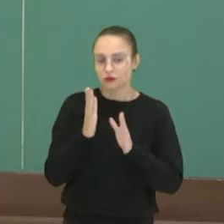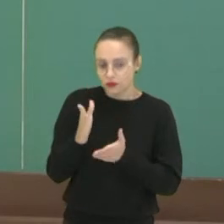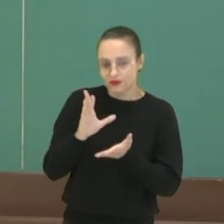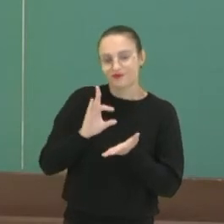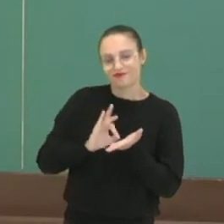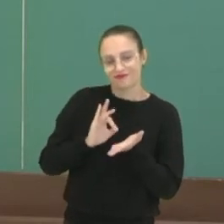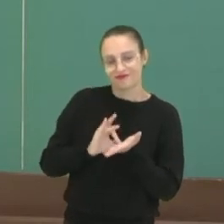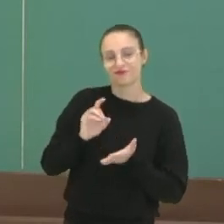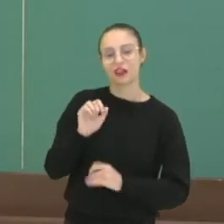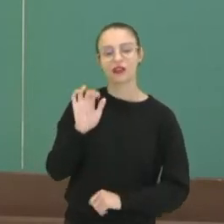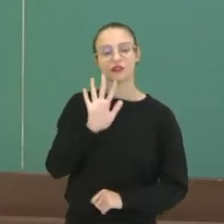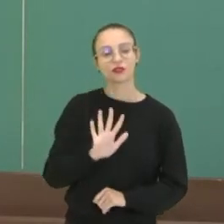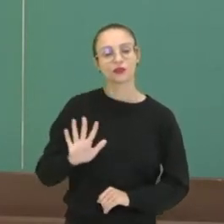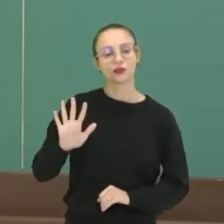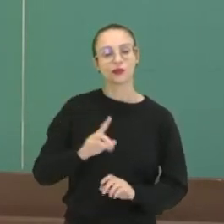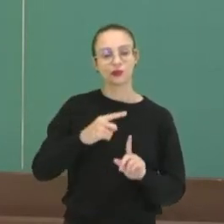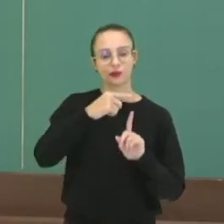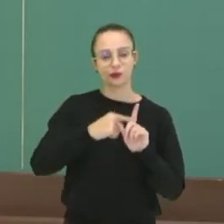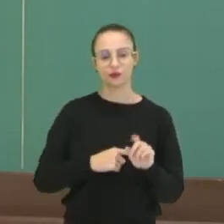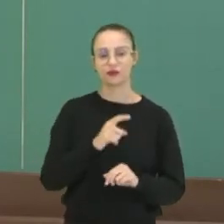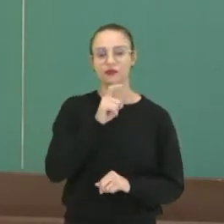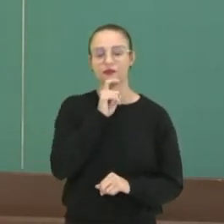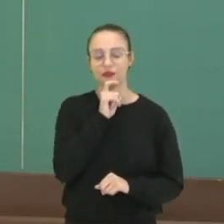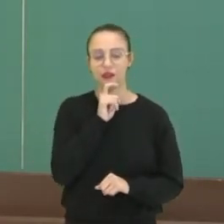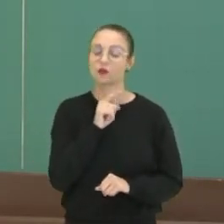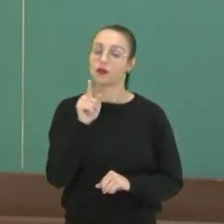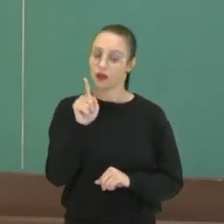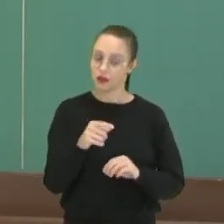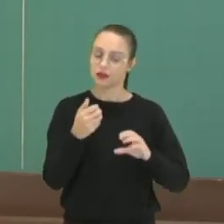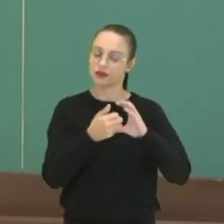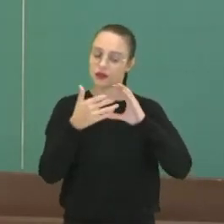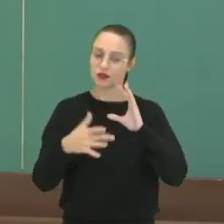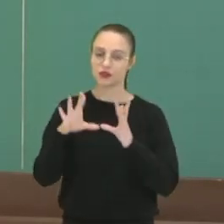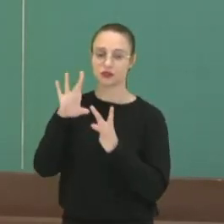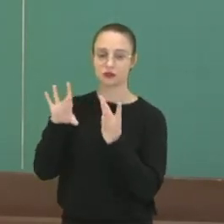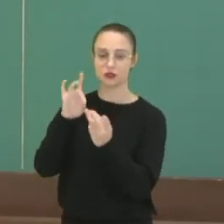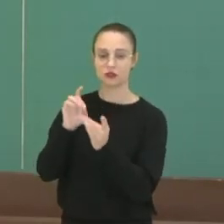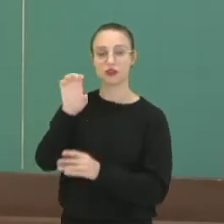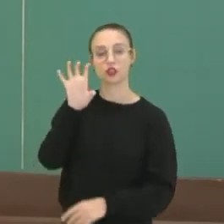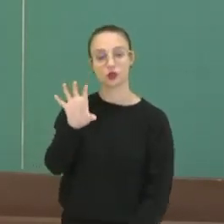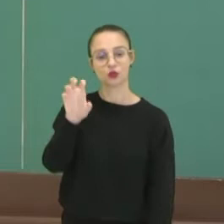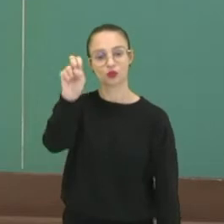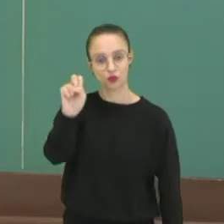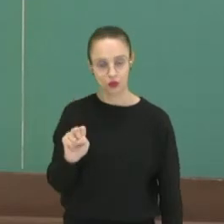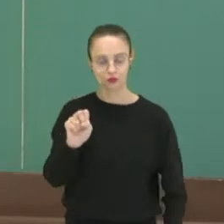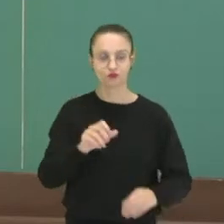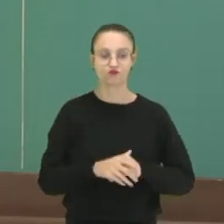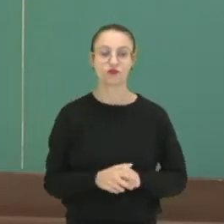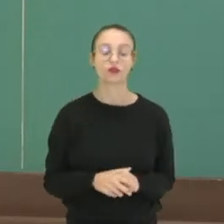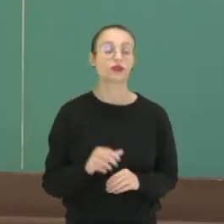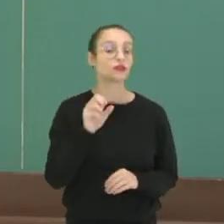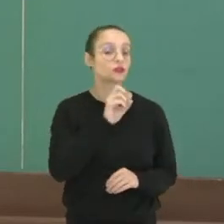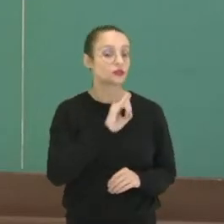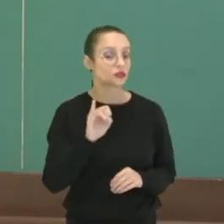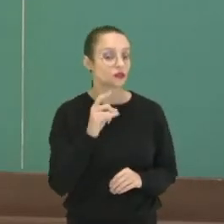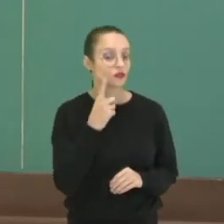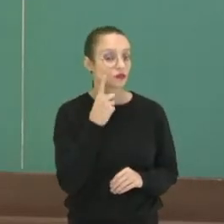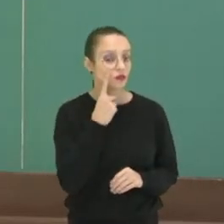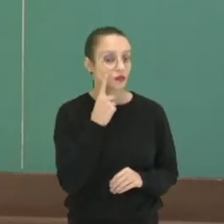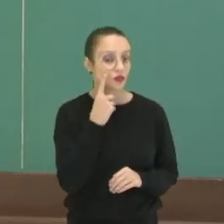verdade, de temperaturas muito baixas, né? É uma característica específica da região sul, que se eu considerar isso